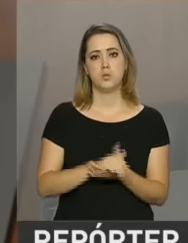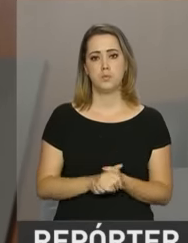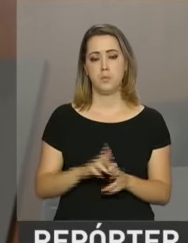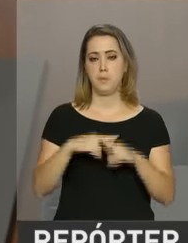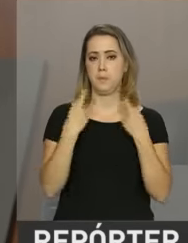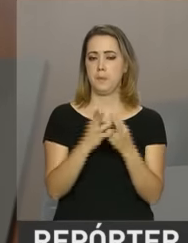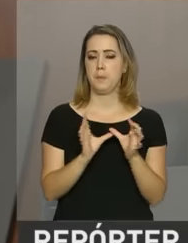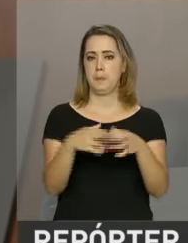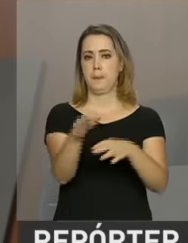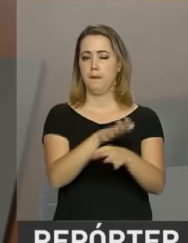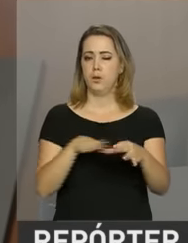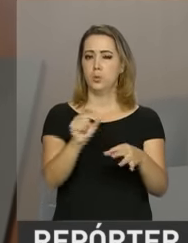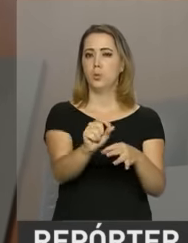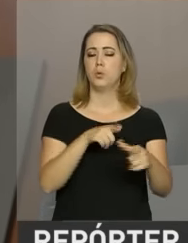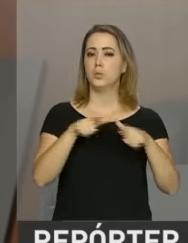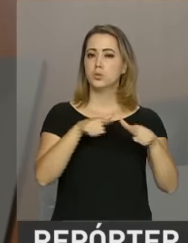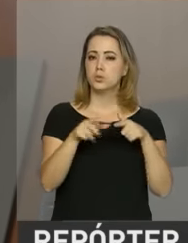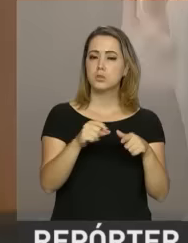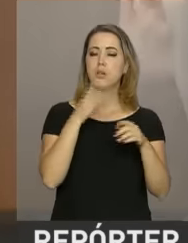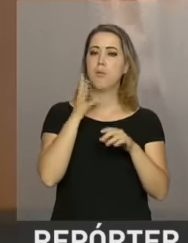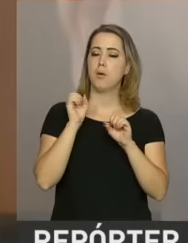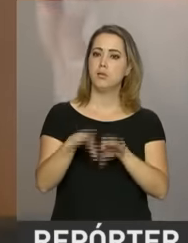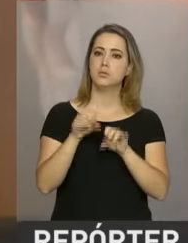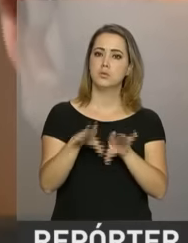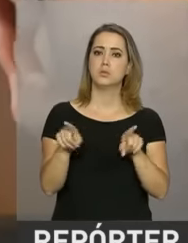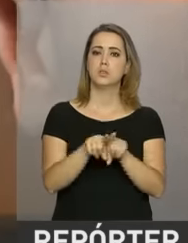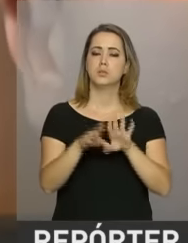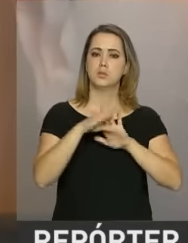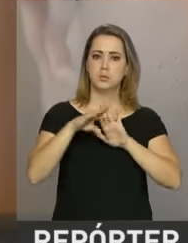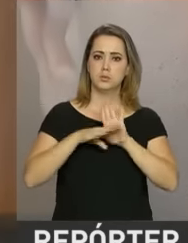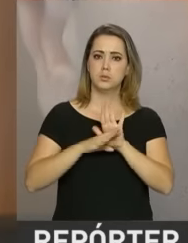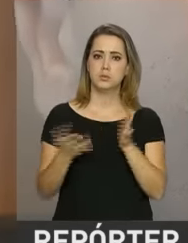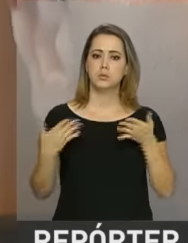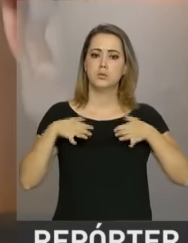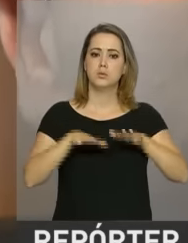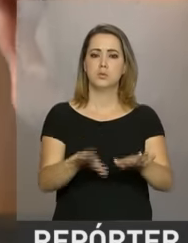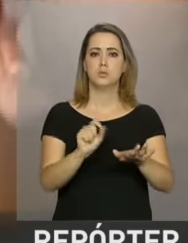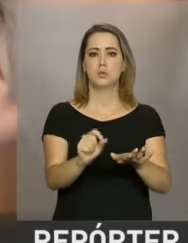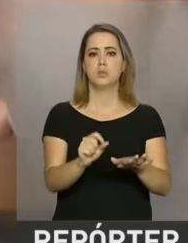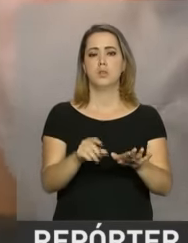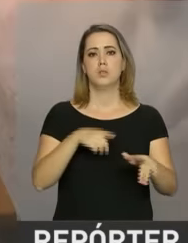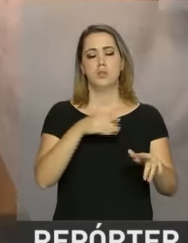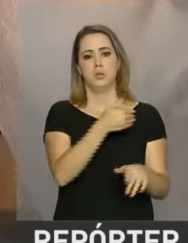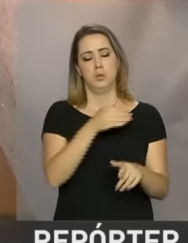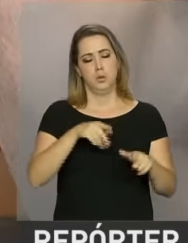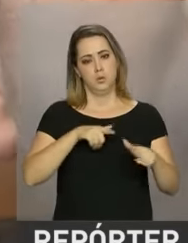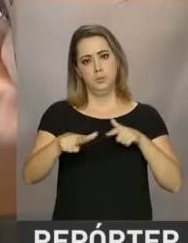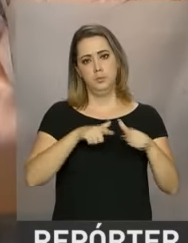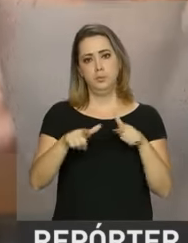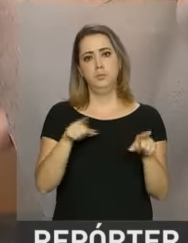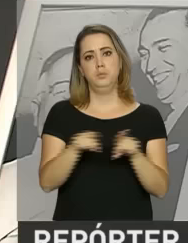reúne um conjunto de ações educativas cursos e medidas de reinserção no mercado de trabalho para egressos do